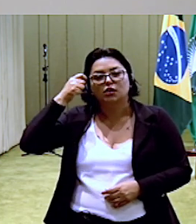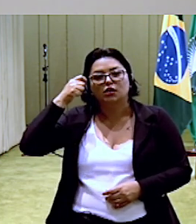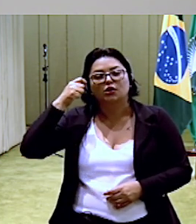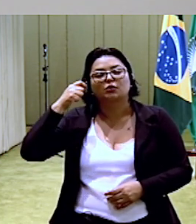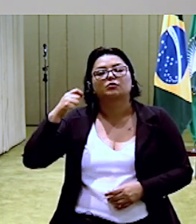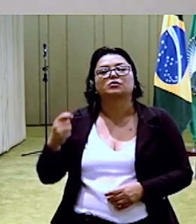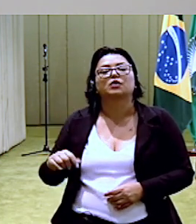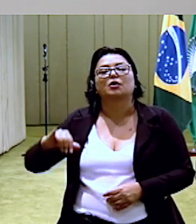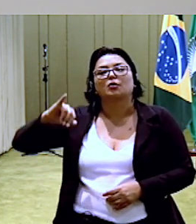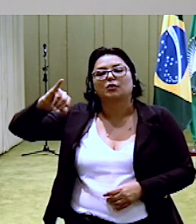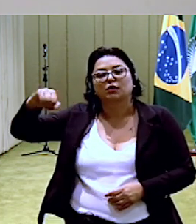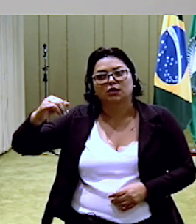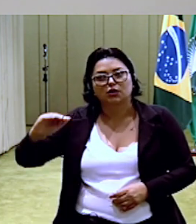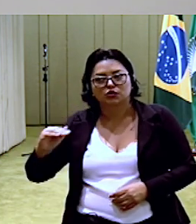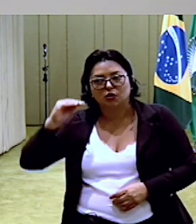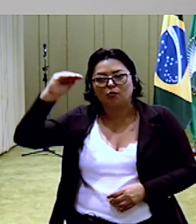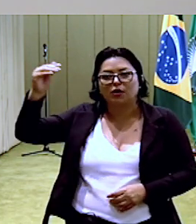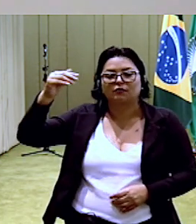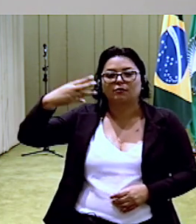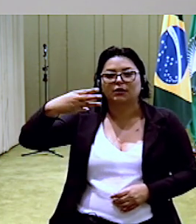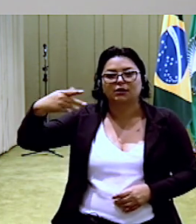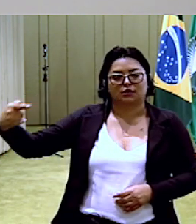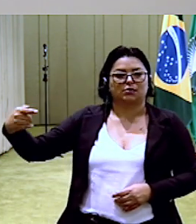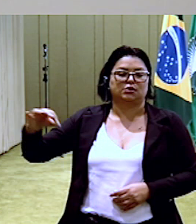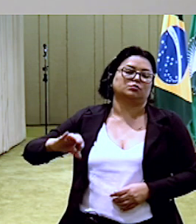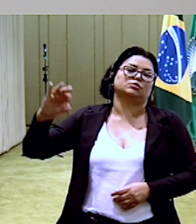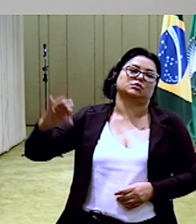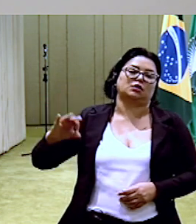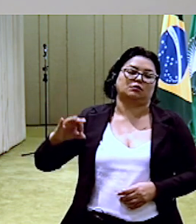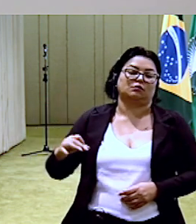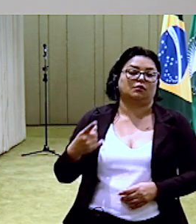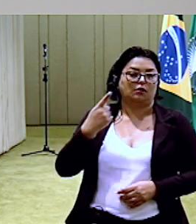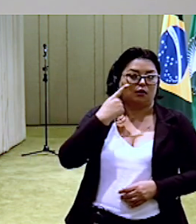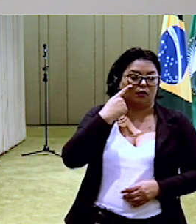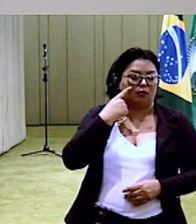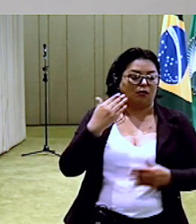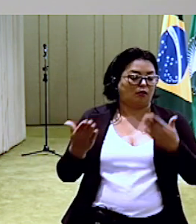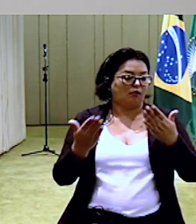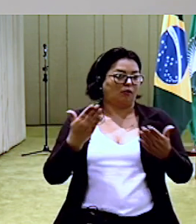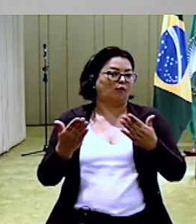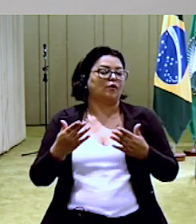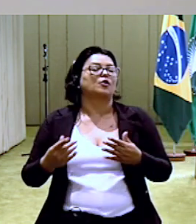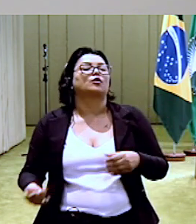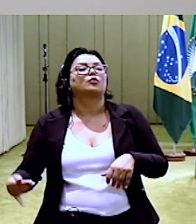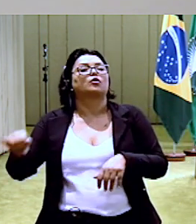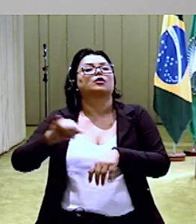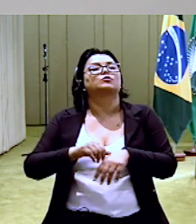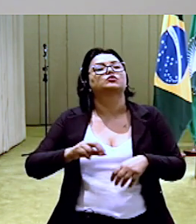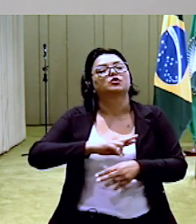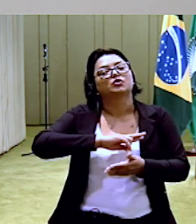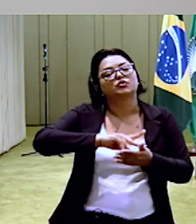para 27, desculpa. Para 37, desculpa. Então, é muito relevante porque quando você traz diversidade, você